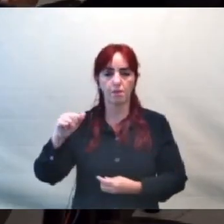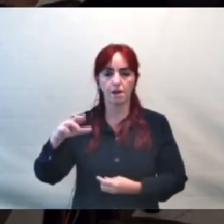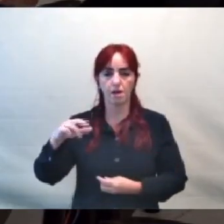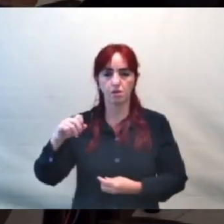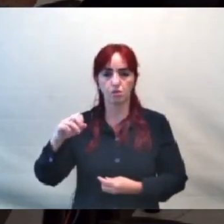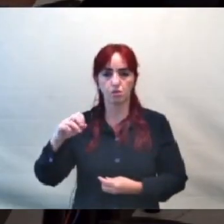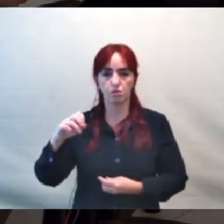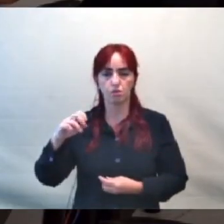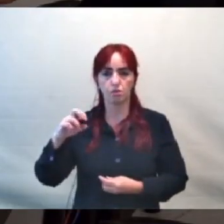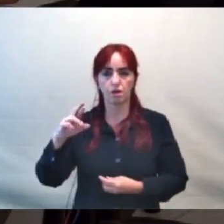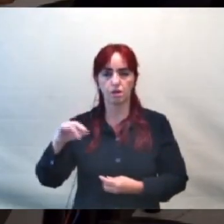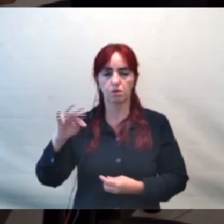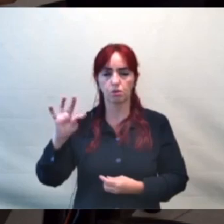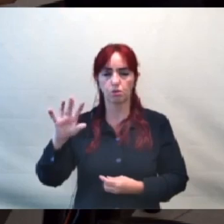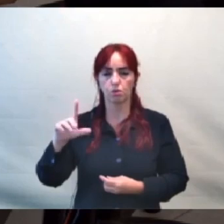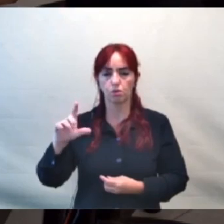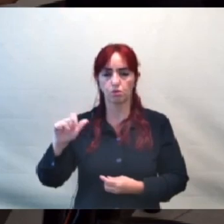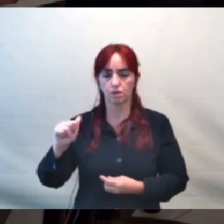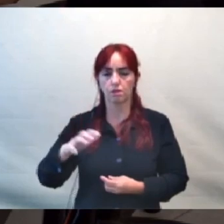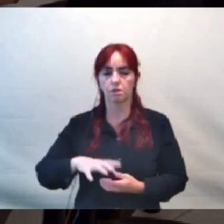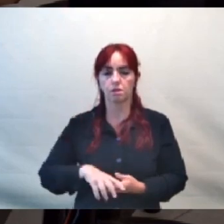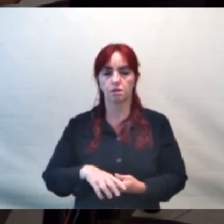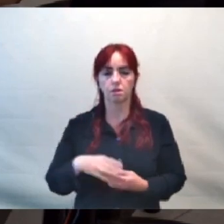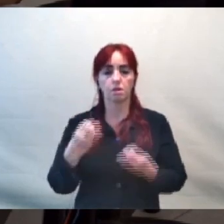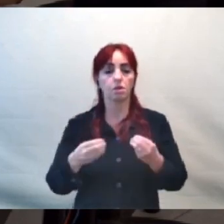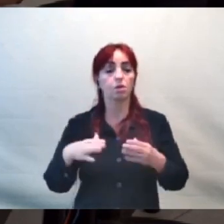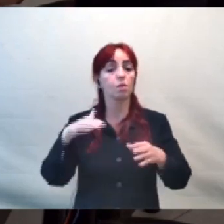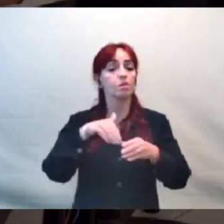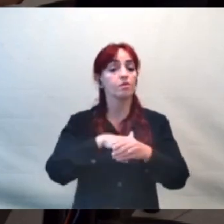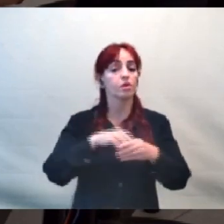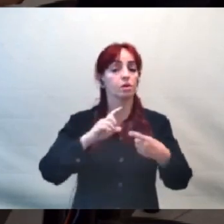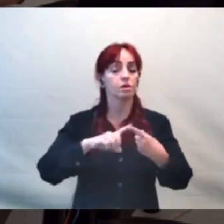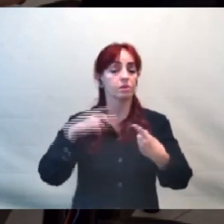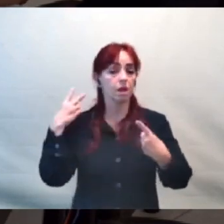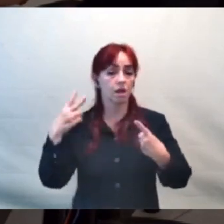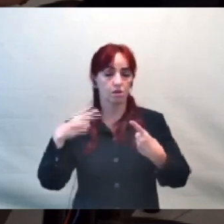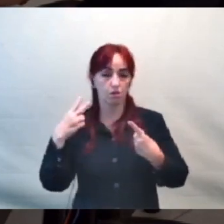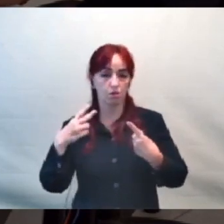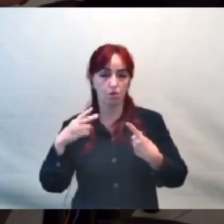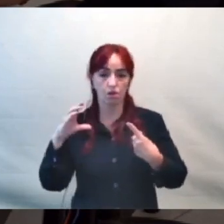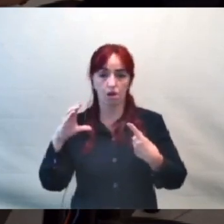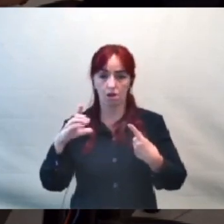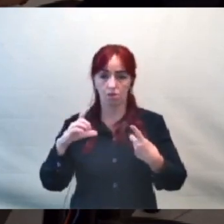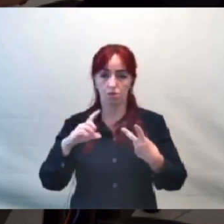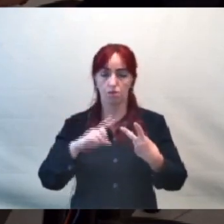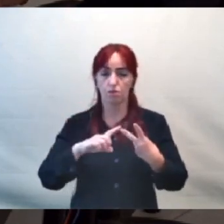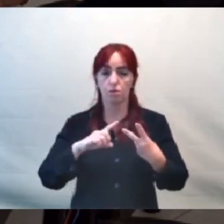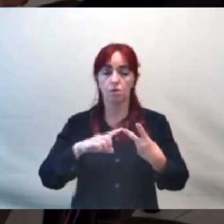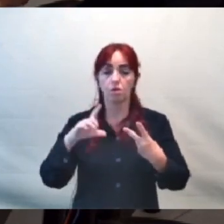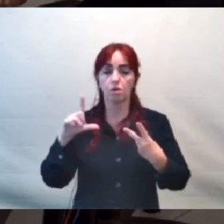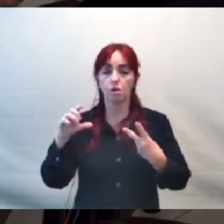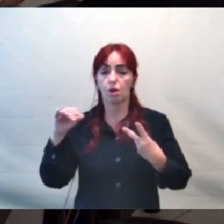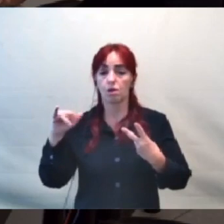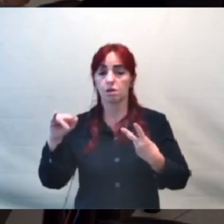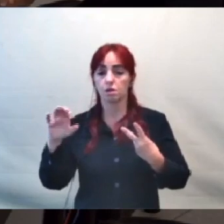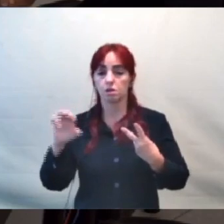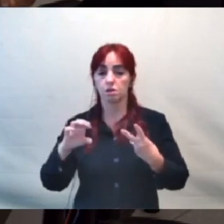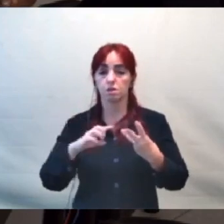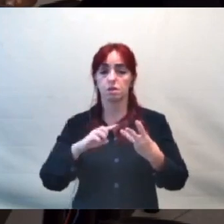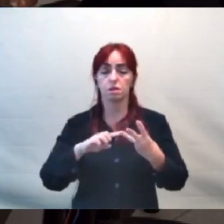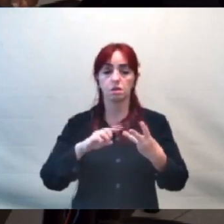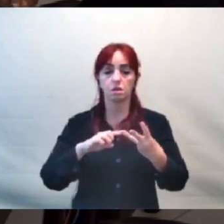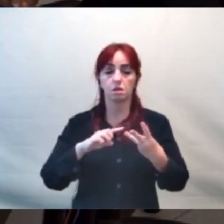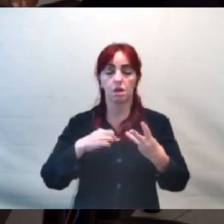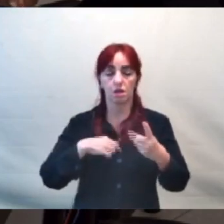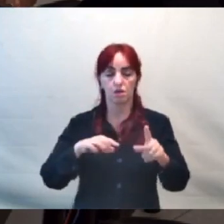Em votação, como vota o vereador Cleiton Xavier? De acordo. Como vota a vereadora Aloide Gonçalves? De acordo. Eu também voto